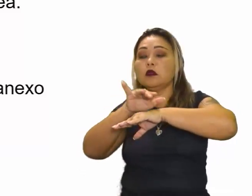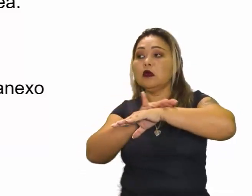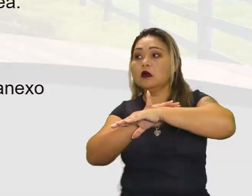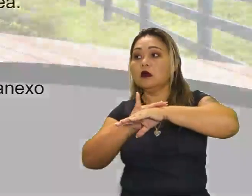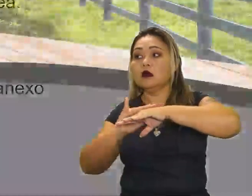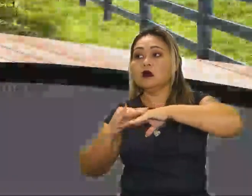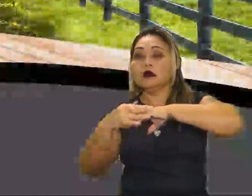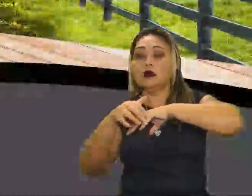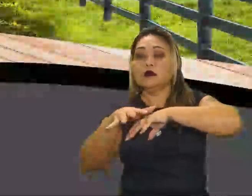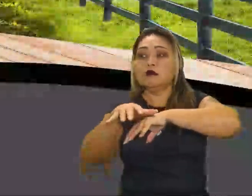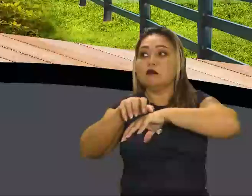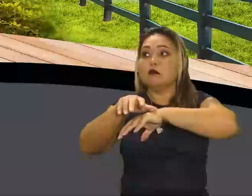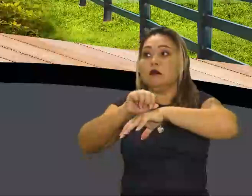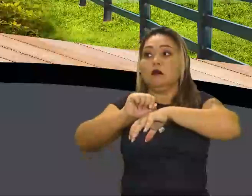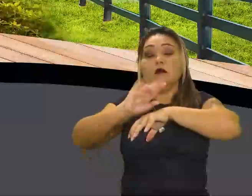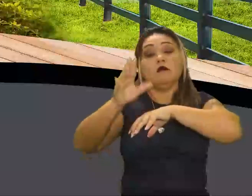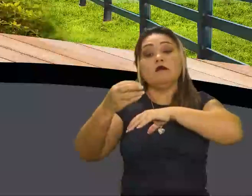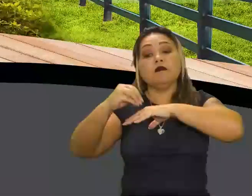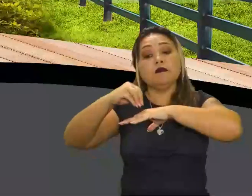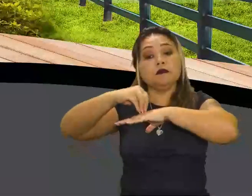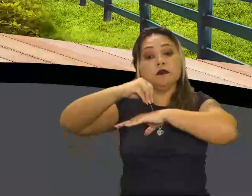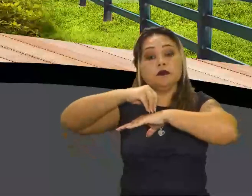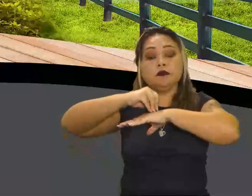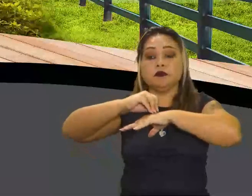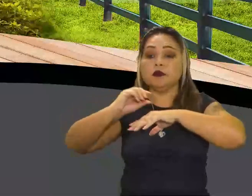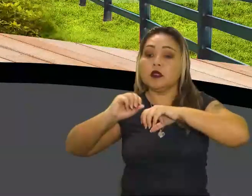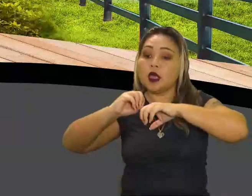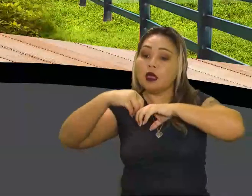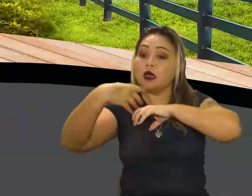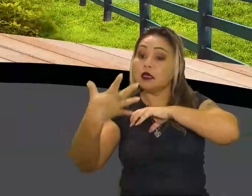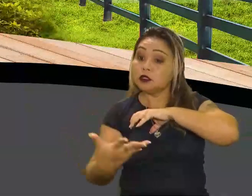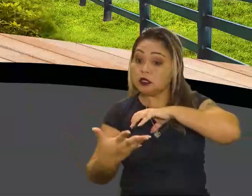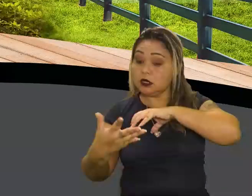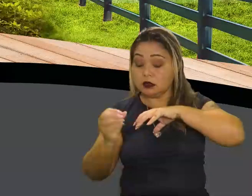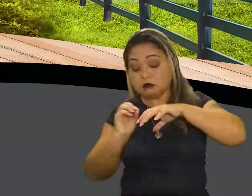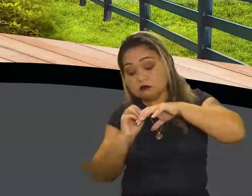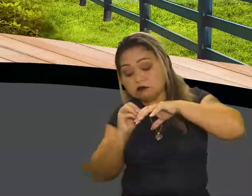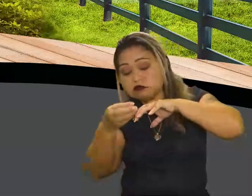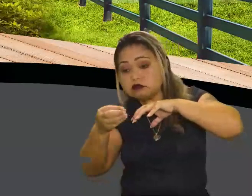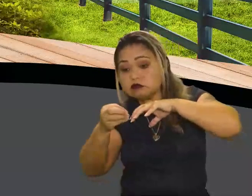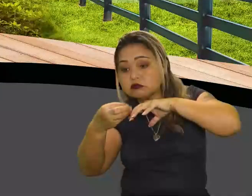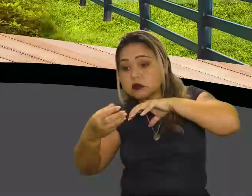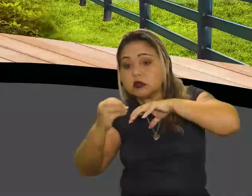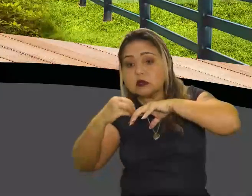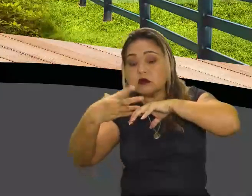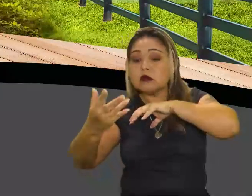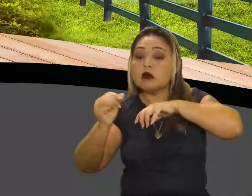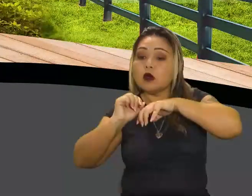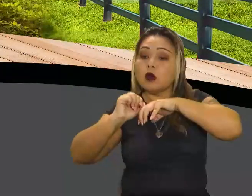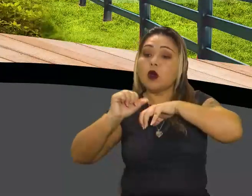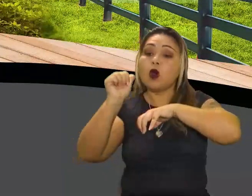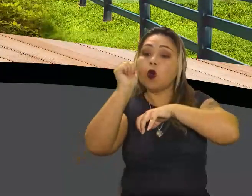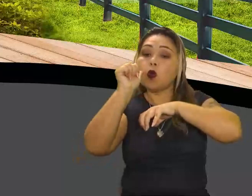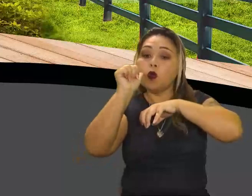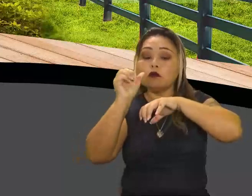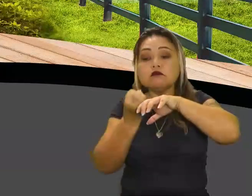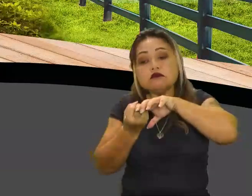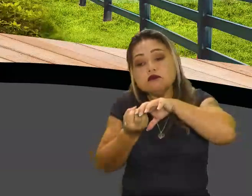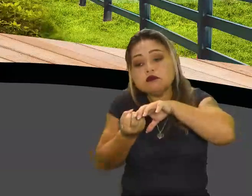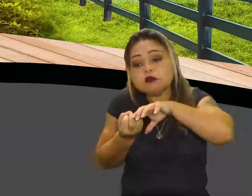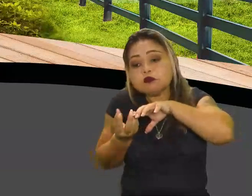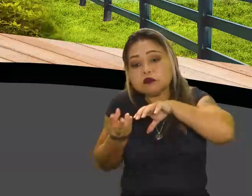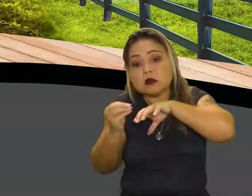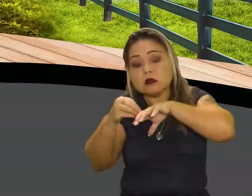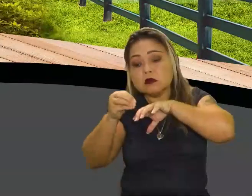tio. Lembra? As rãs, a reprodução dela é externa, né? A fêmea bota os ovos